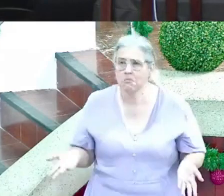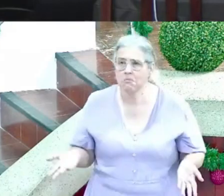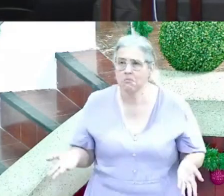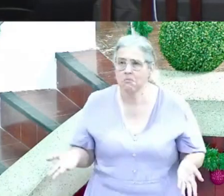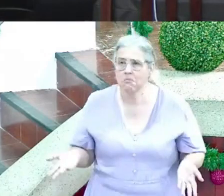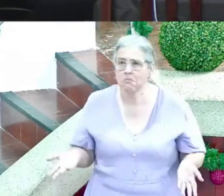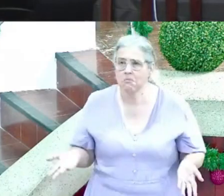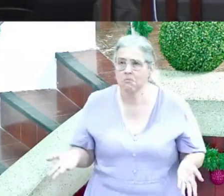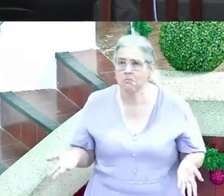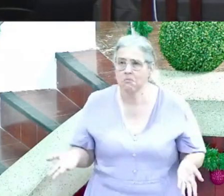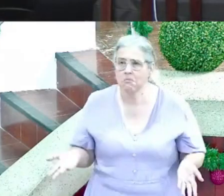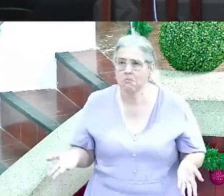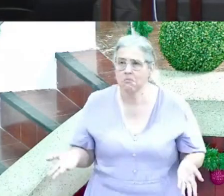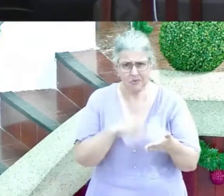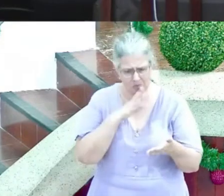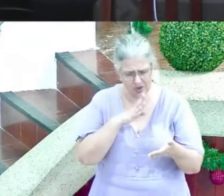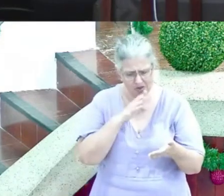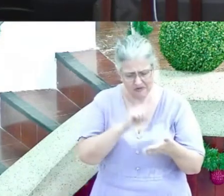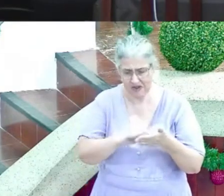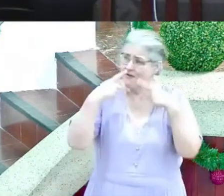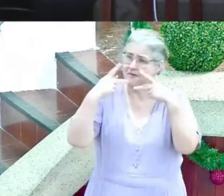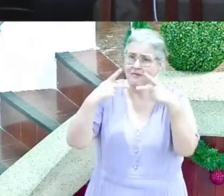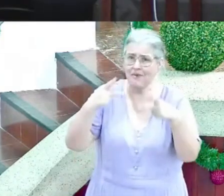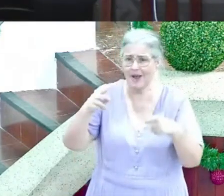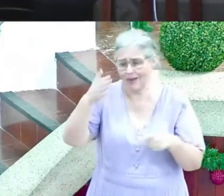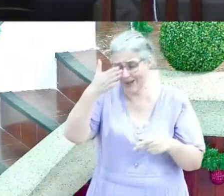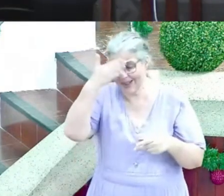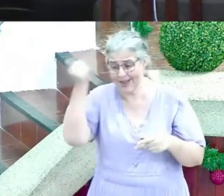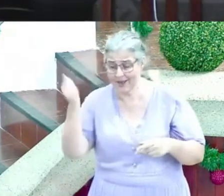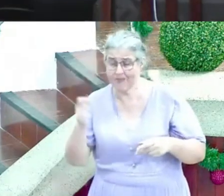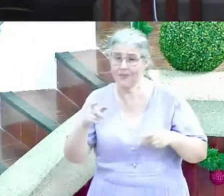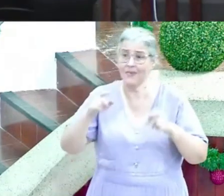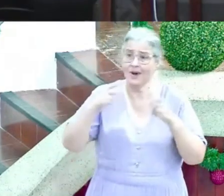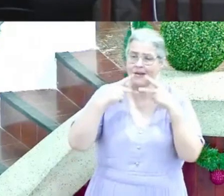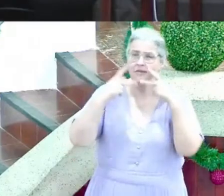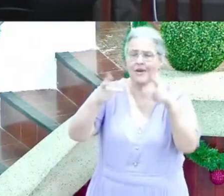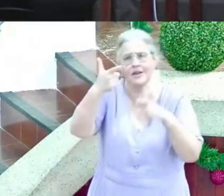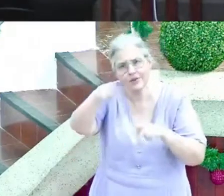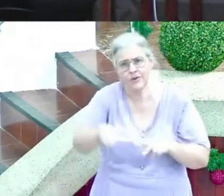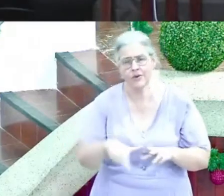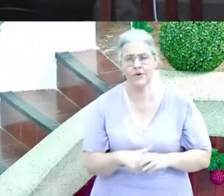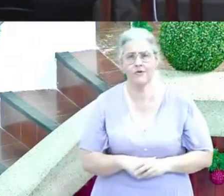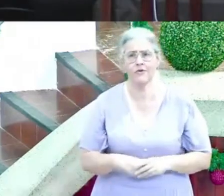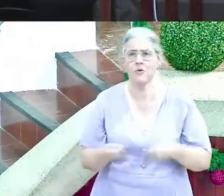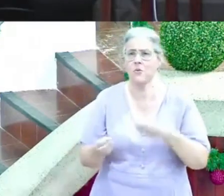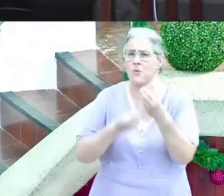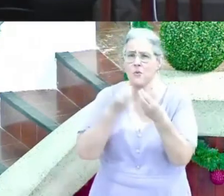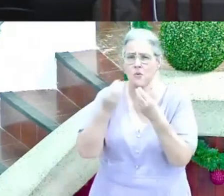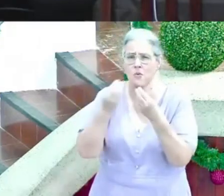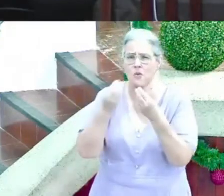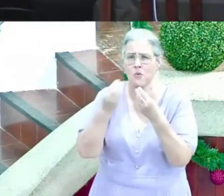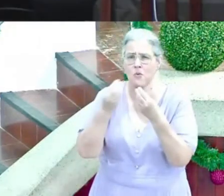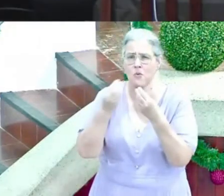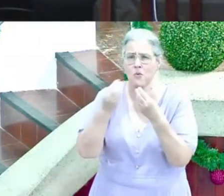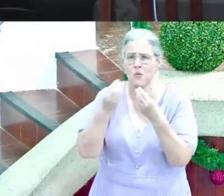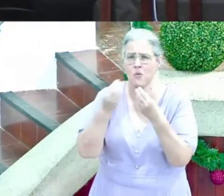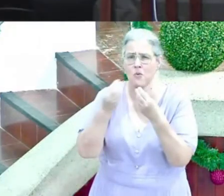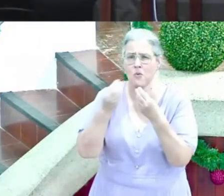Estamos diante, ou acabamos de ler um texto, descremos quanto à vida de Cristo e o